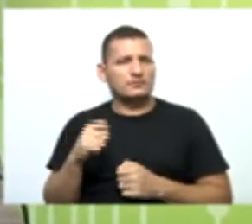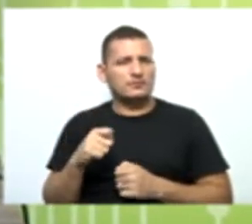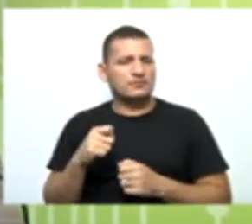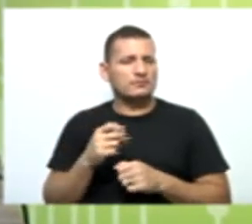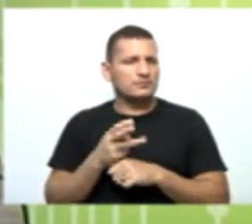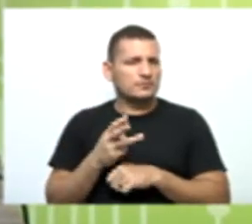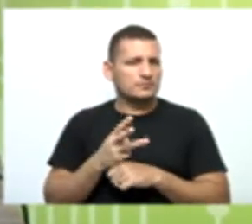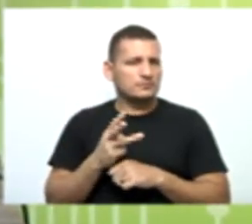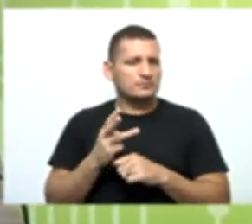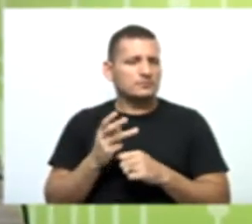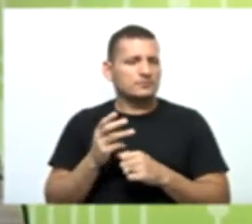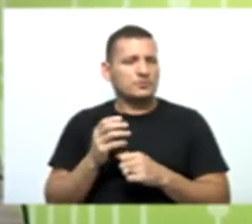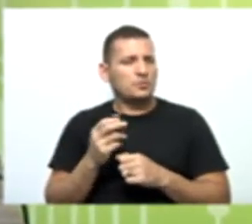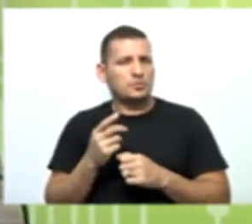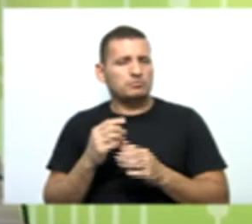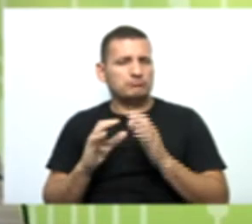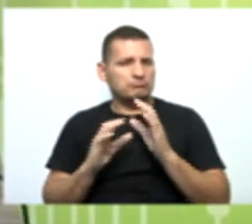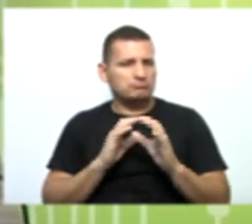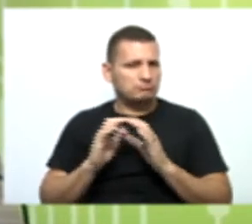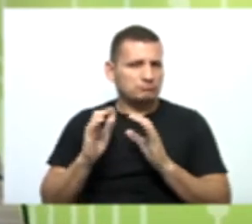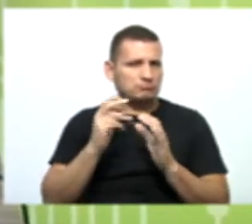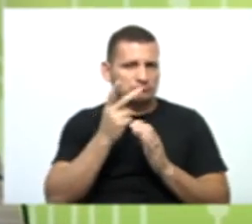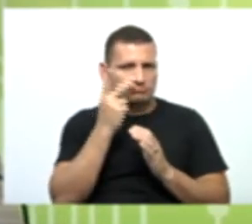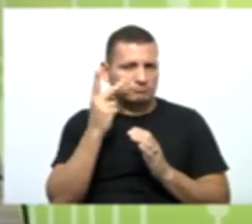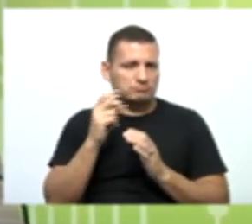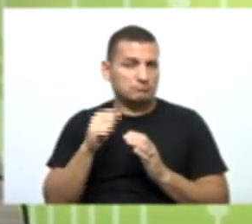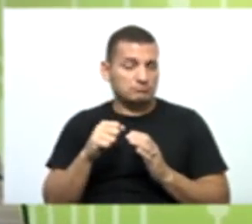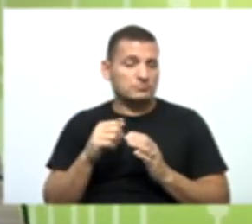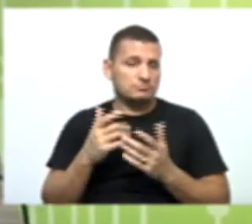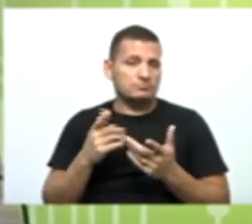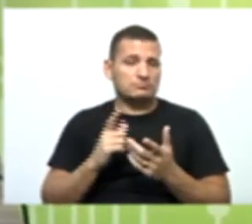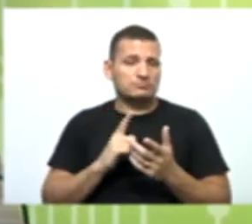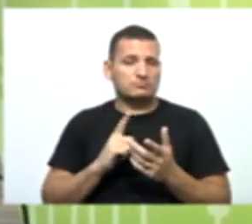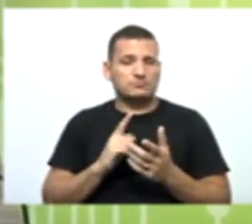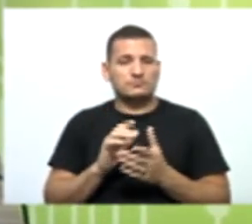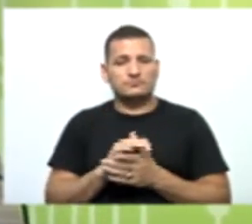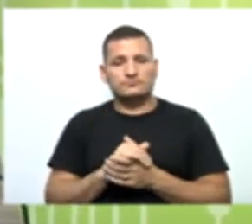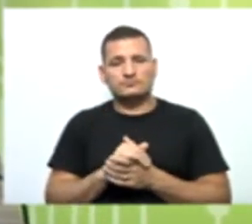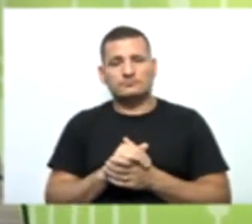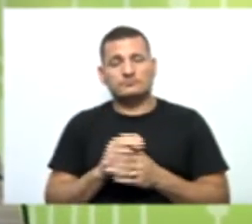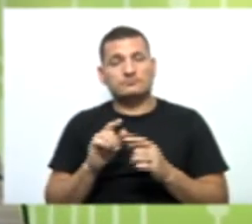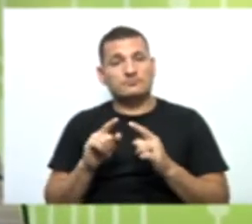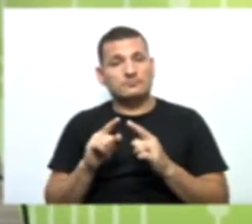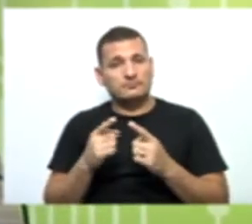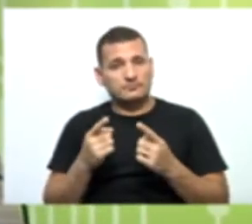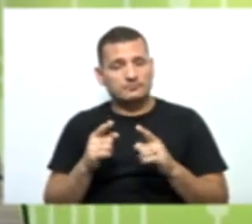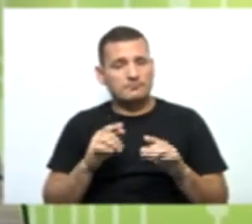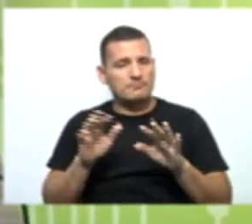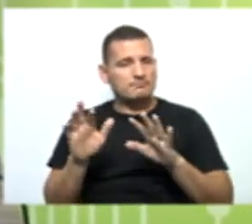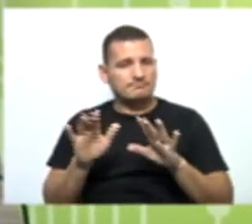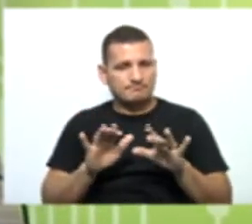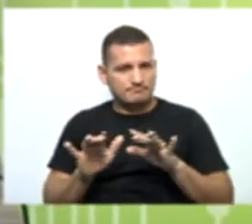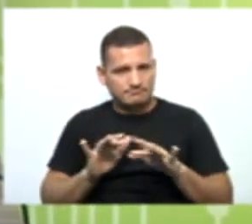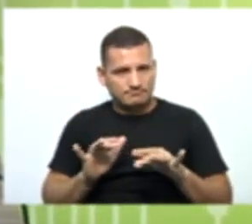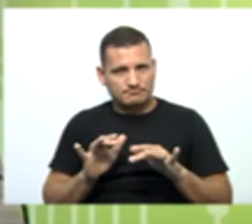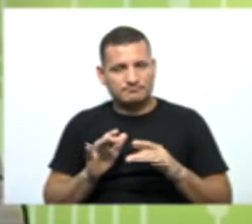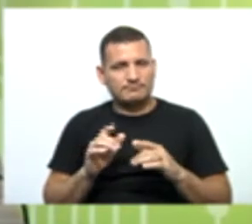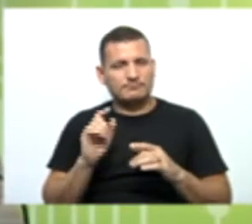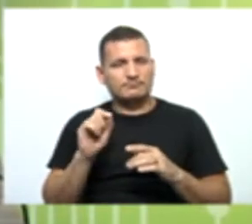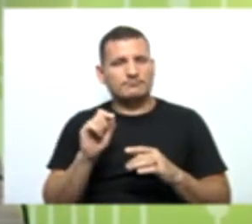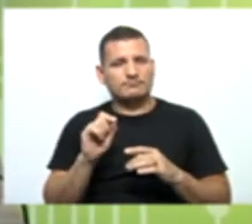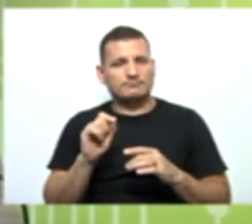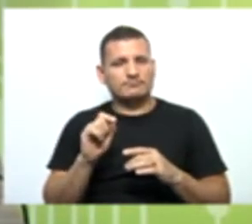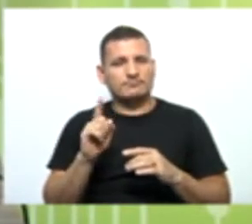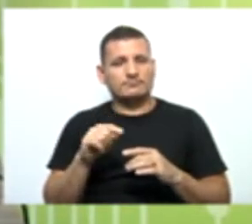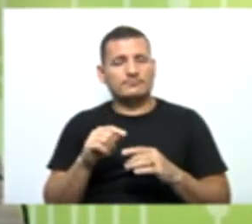facilitavam a comunicação entre pessoas? Sim, existiam, mas a intenção da programação dos desenvolvedores é